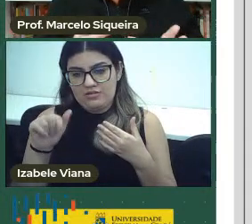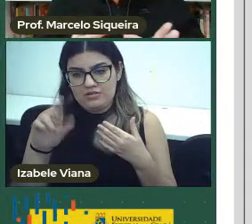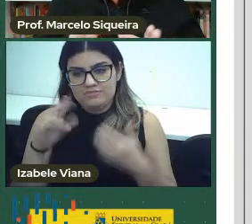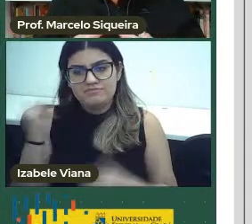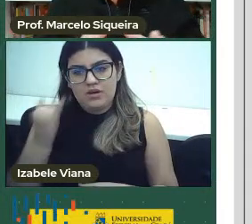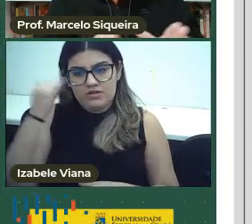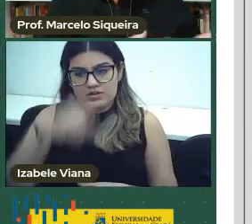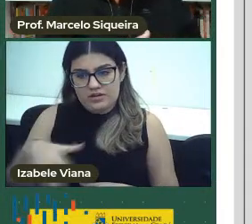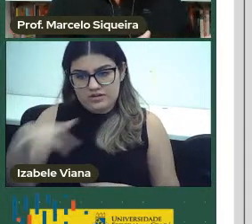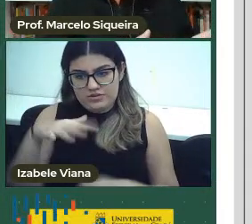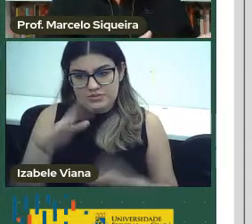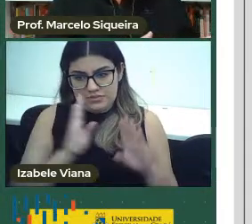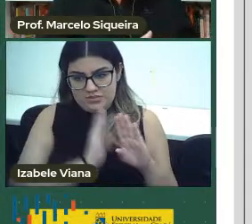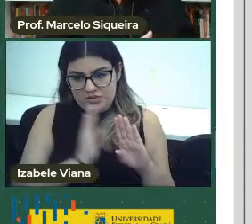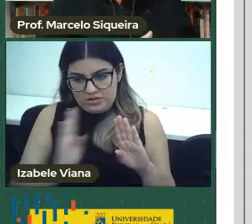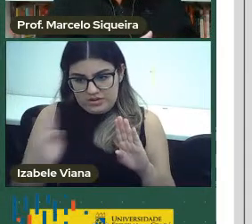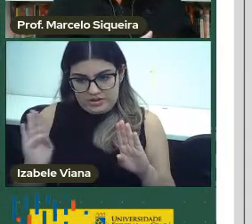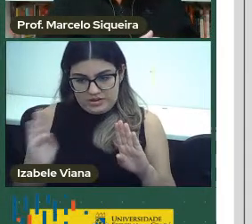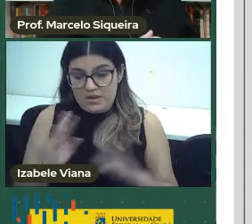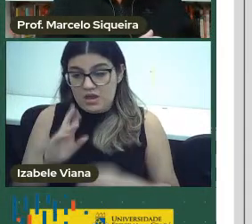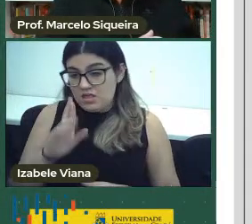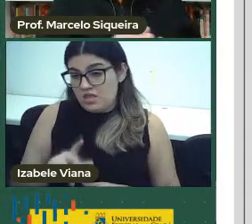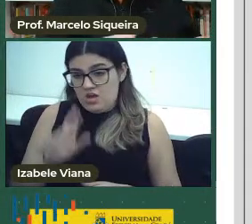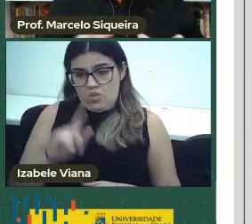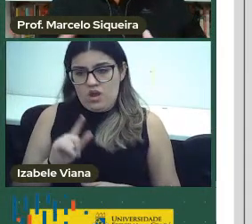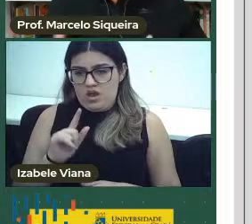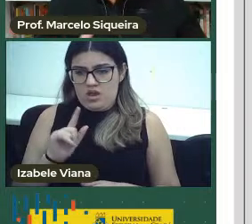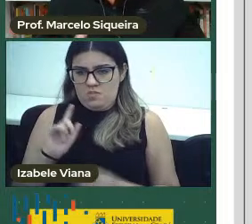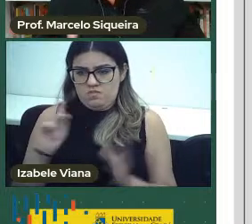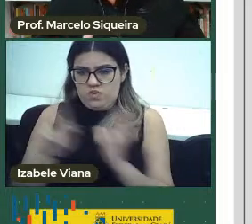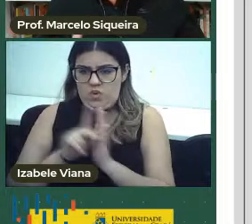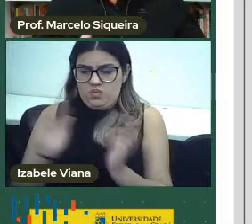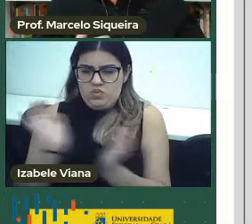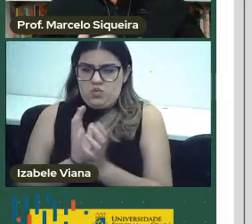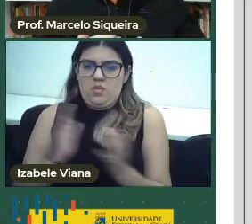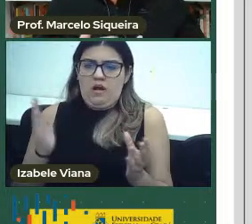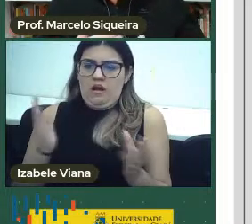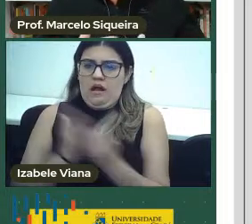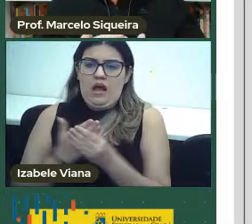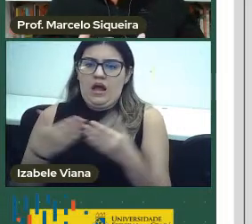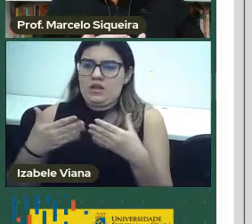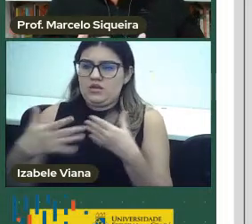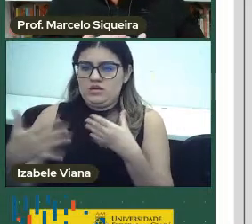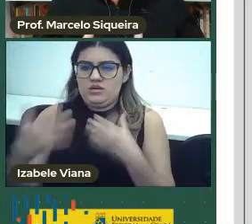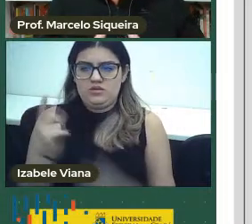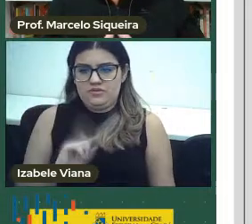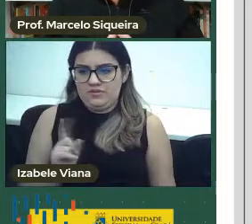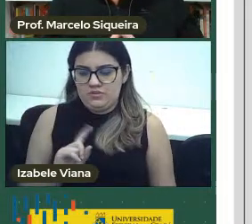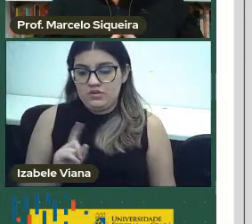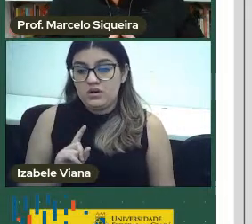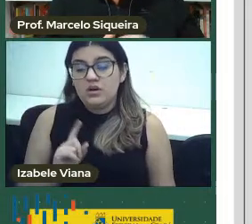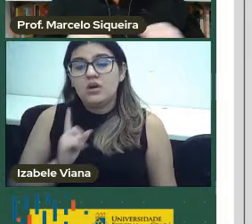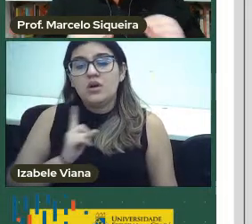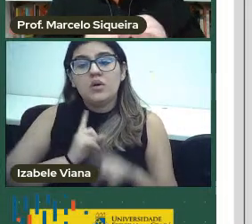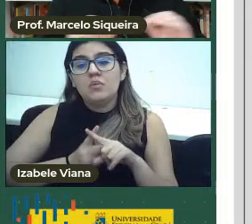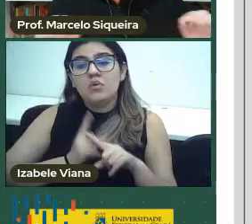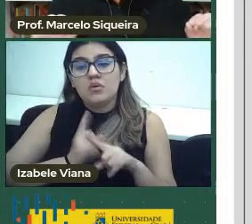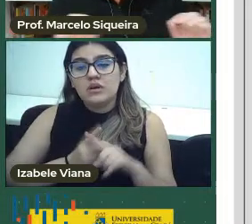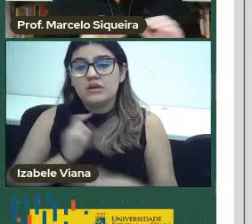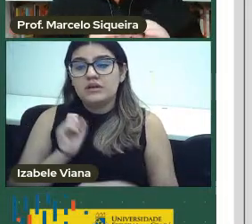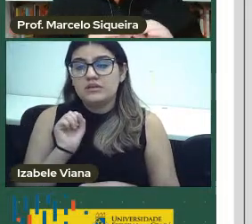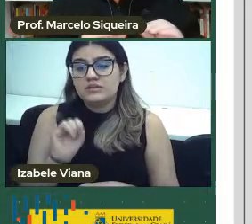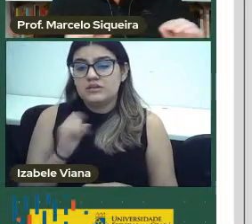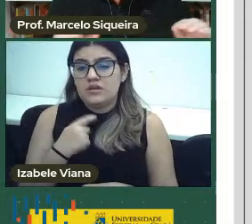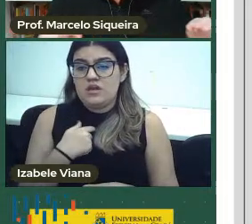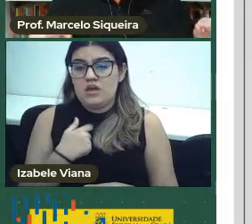é uma ação que não pertence à arquivologia? Por que que, quando a gente abre um dicionário de terminologia arquivística, a gente não